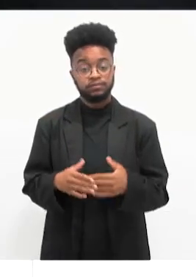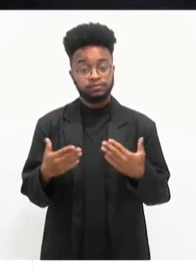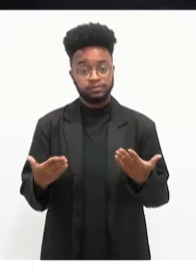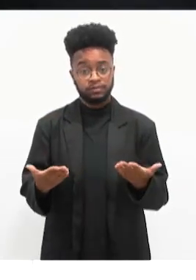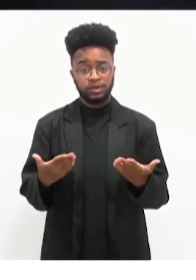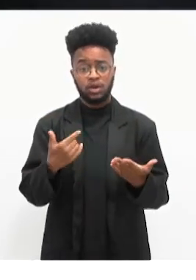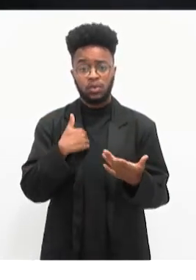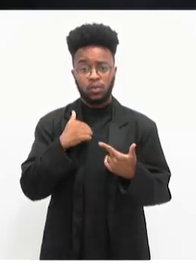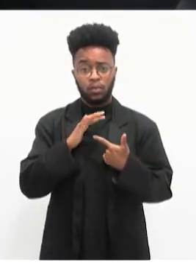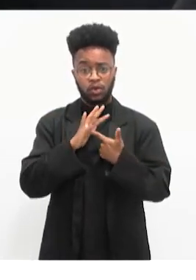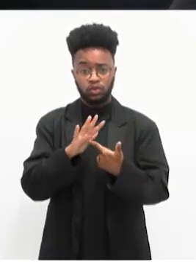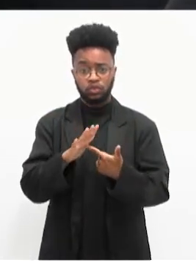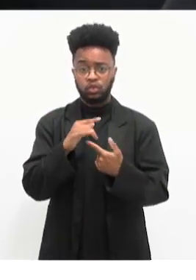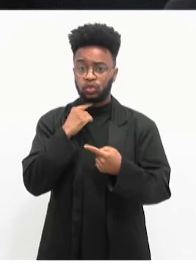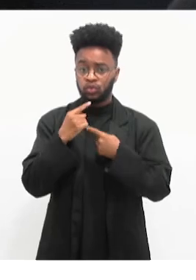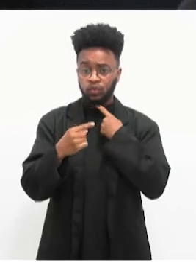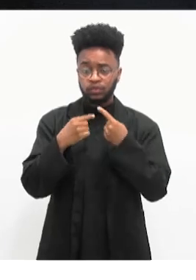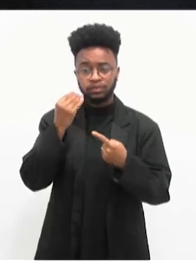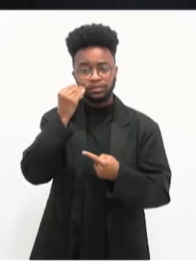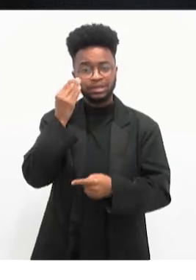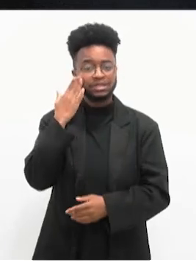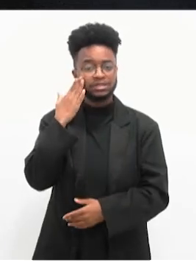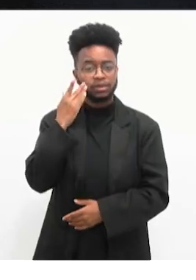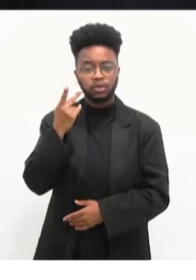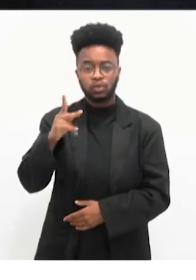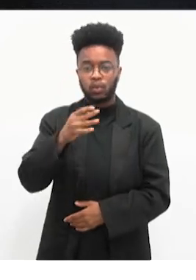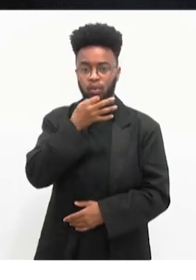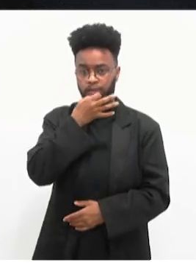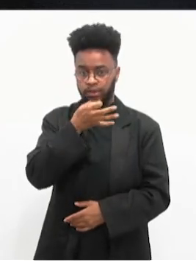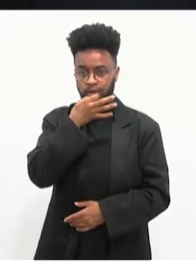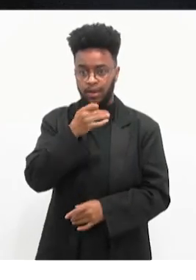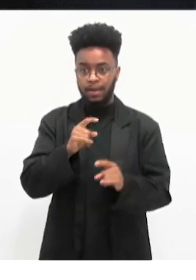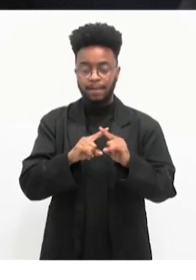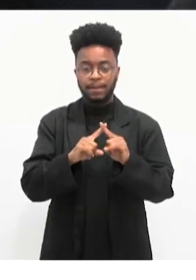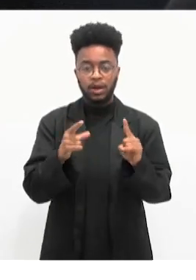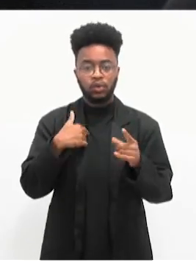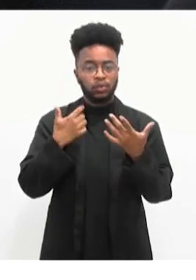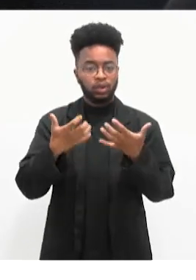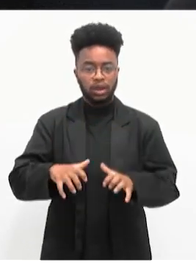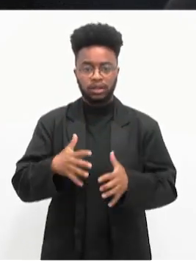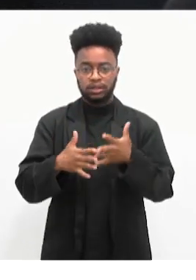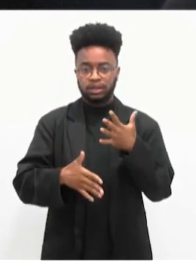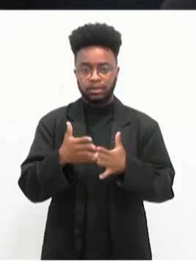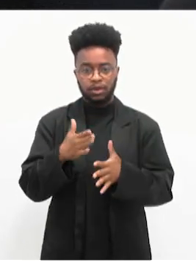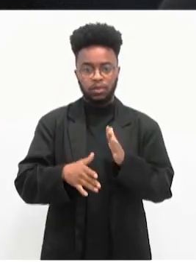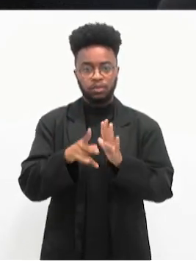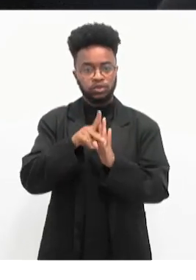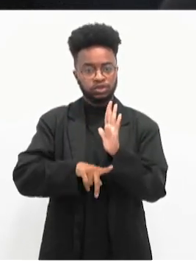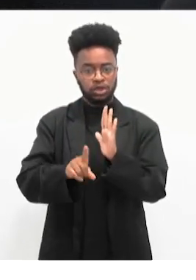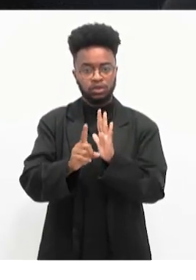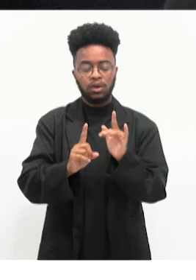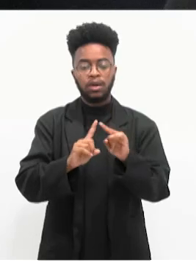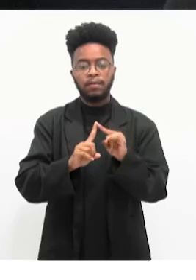a dúvida para ouvir Vossas Excelências. Perfeito. Eu não quero prejudicar o projeto, mas gostaria que o